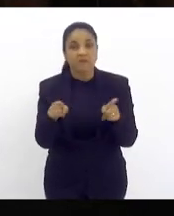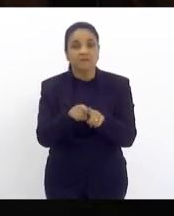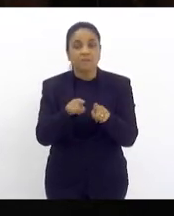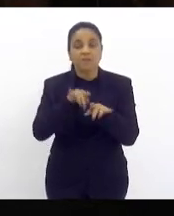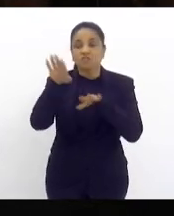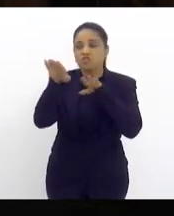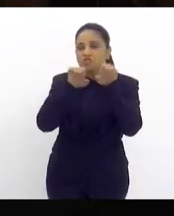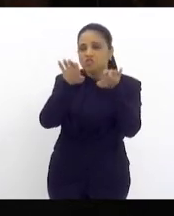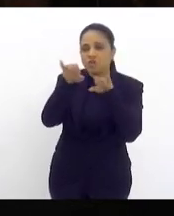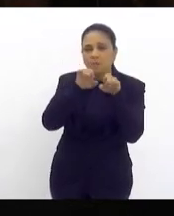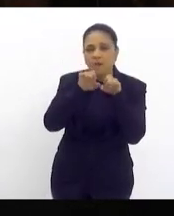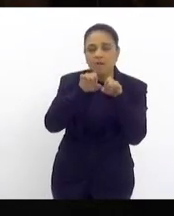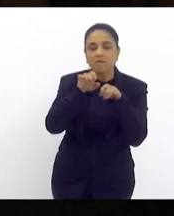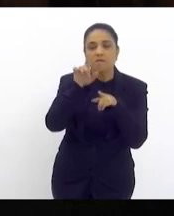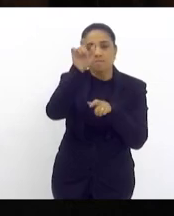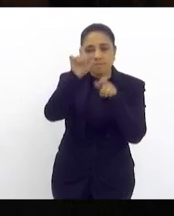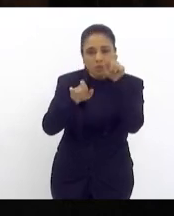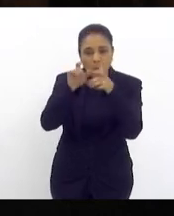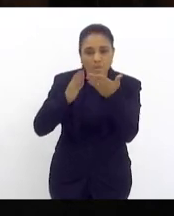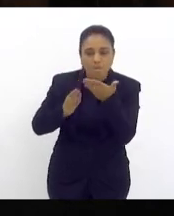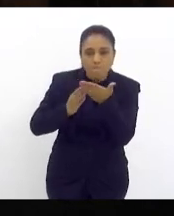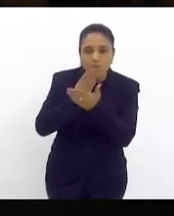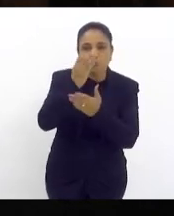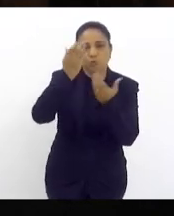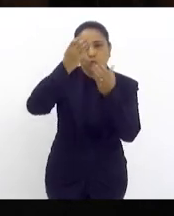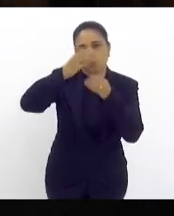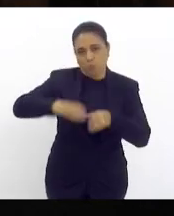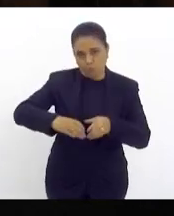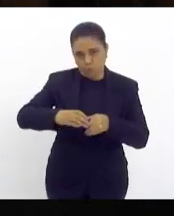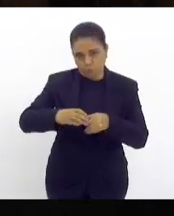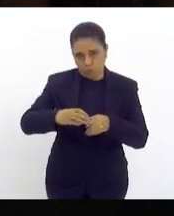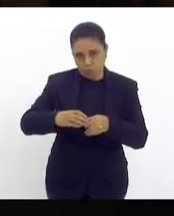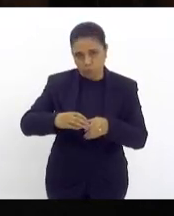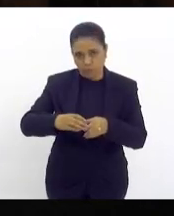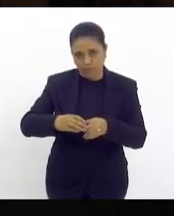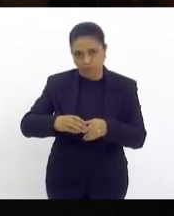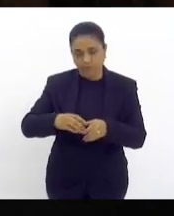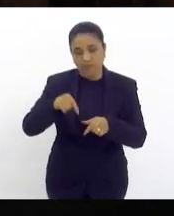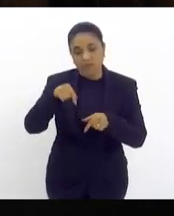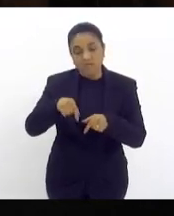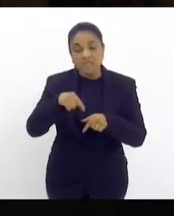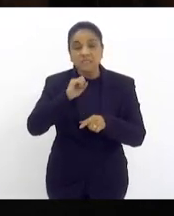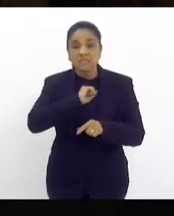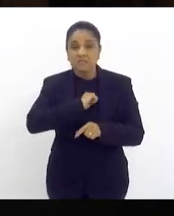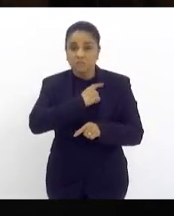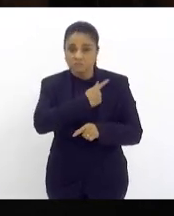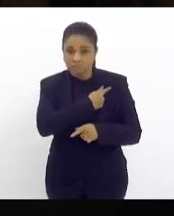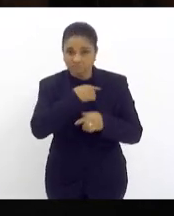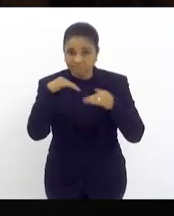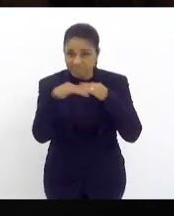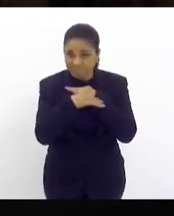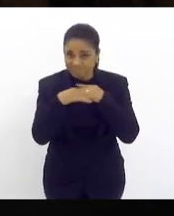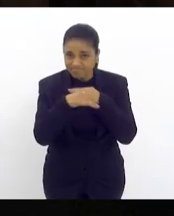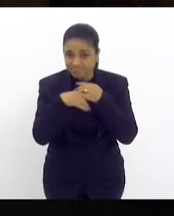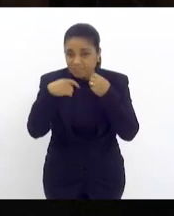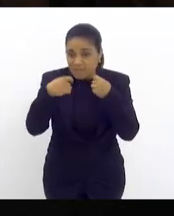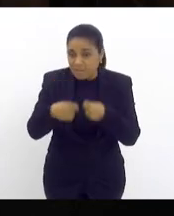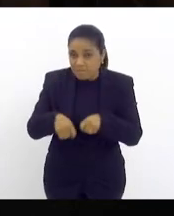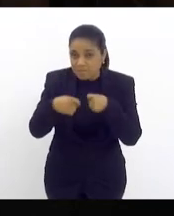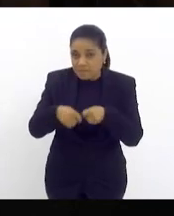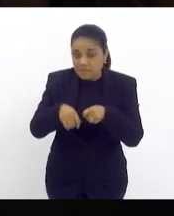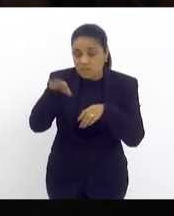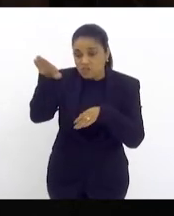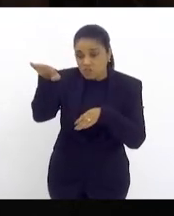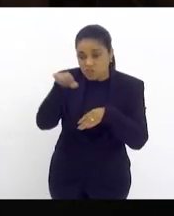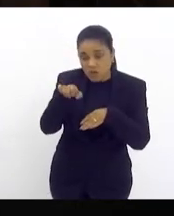concursados Nós temos a necessidade na cidade de São Gonçalo de ter o aumento do